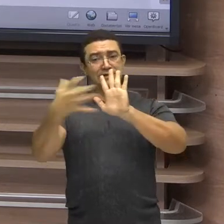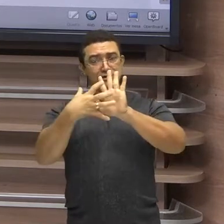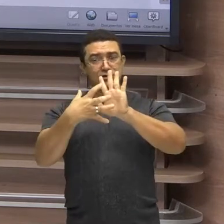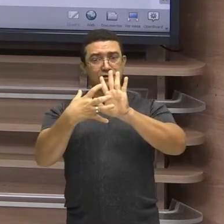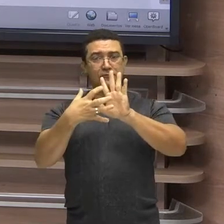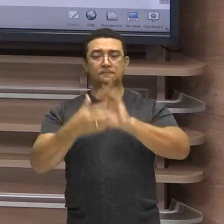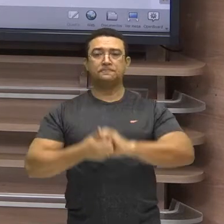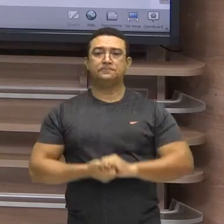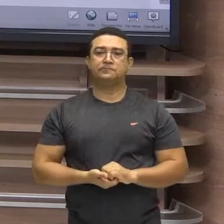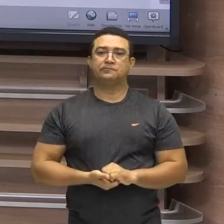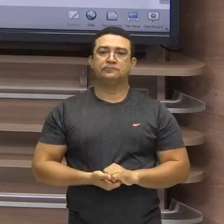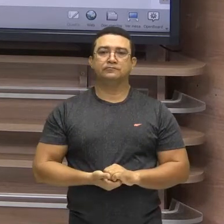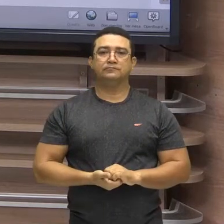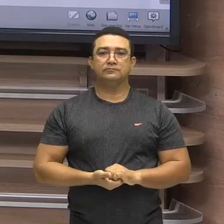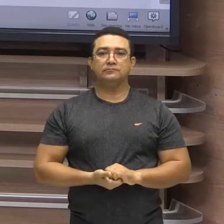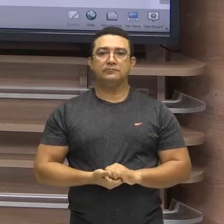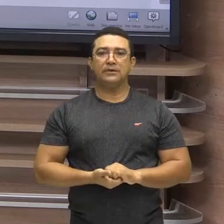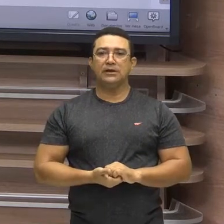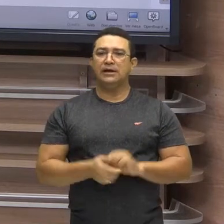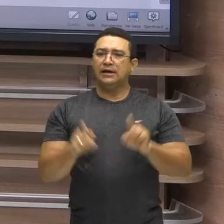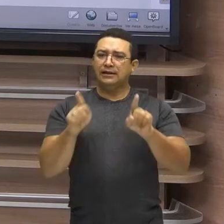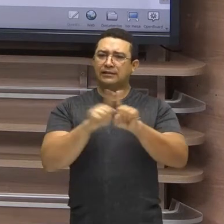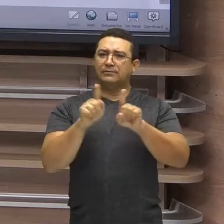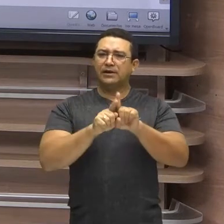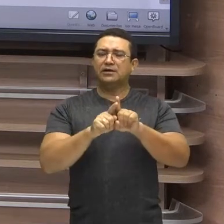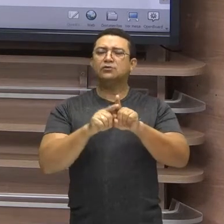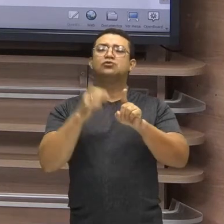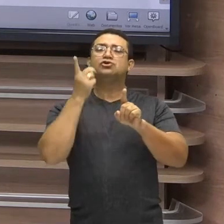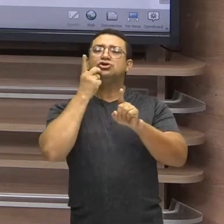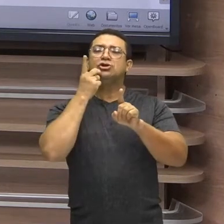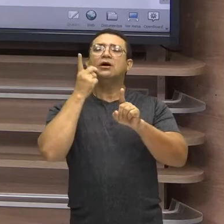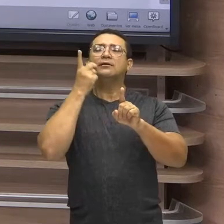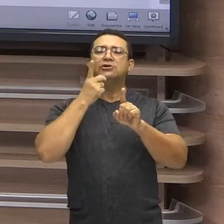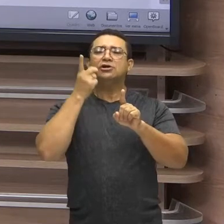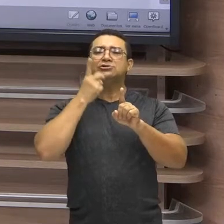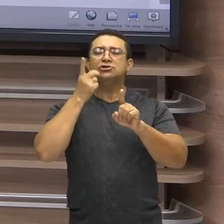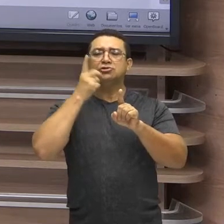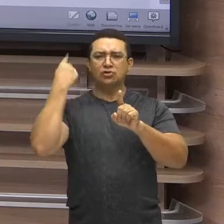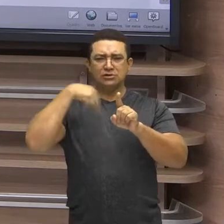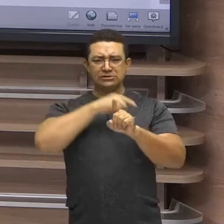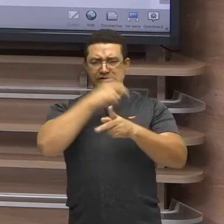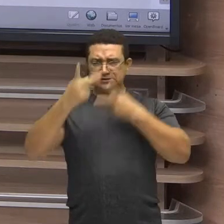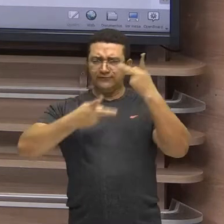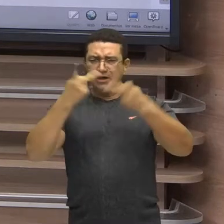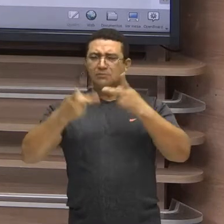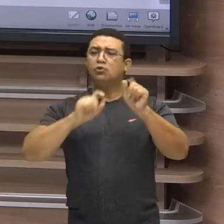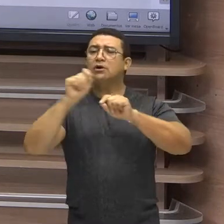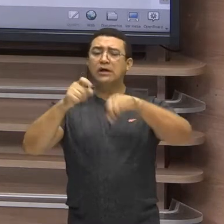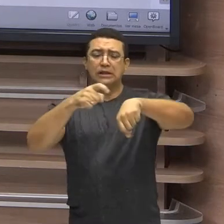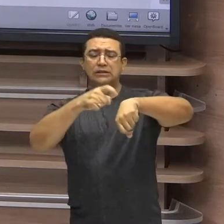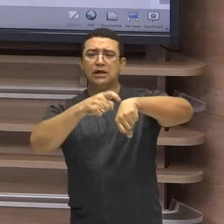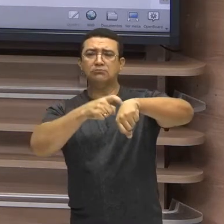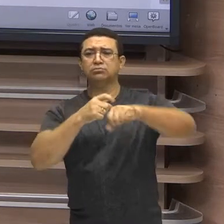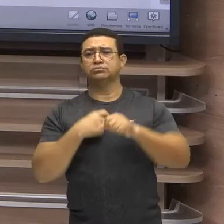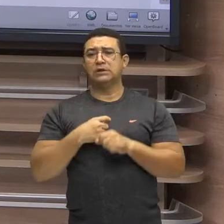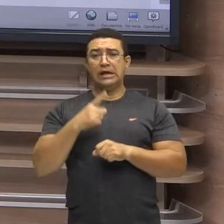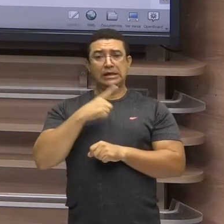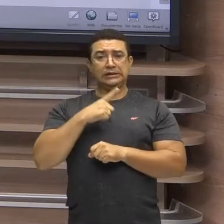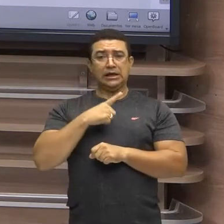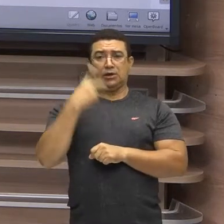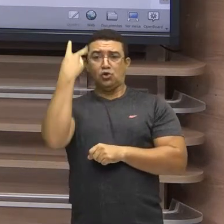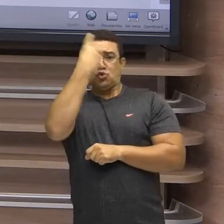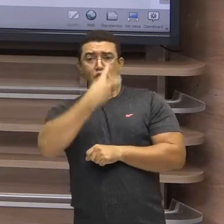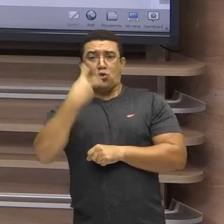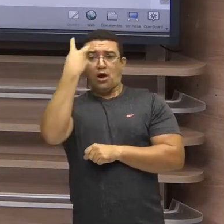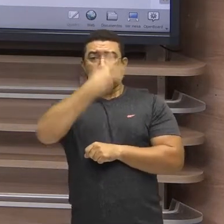dia a gente fala muito essa questão do tempo. Olha, tá com 2 horas que eu te espero aqui,